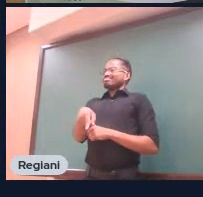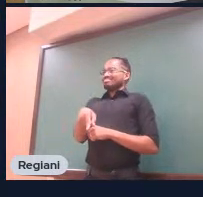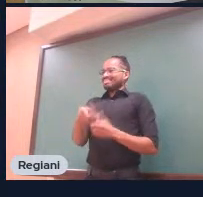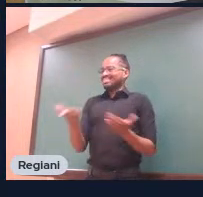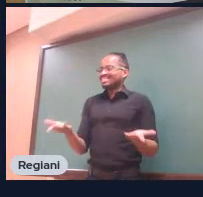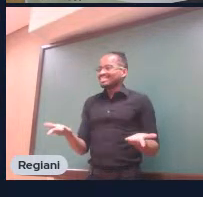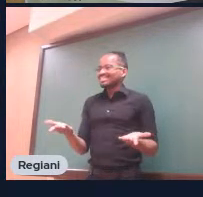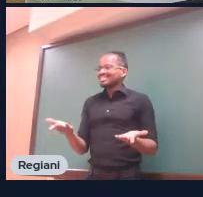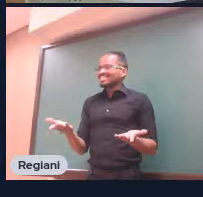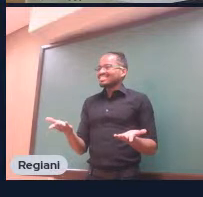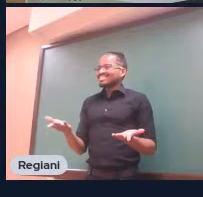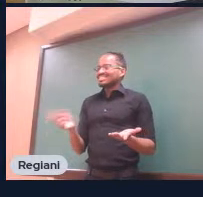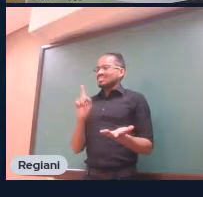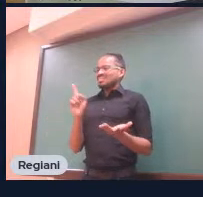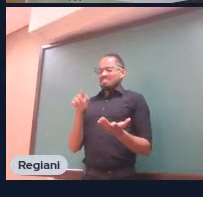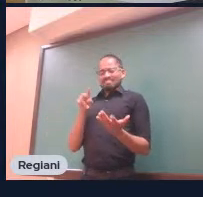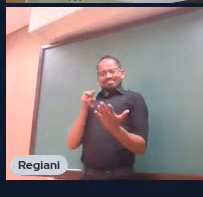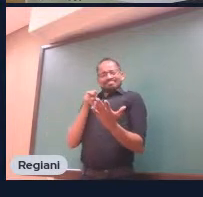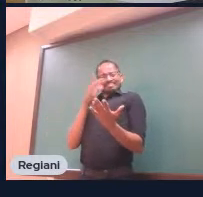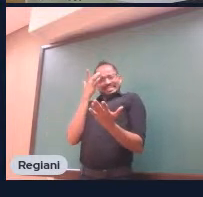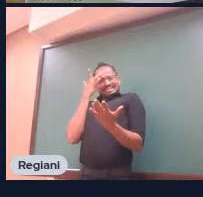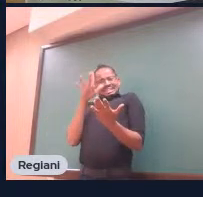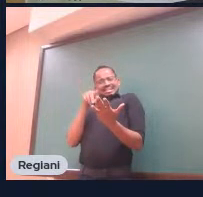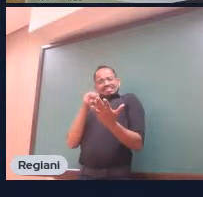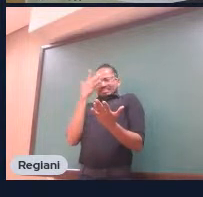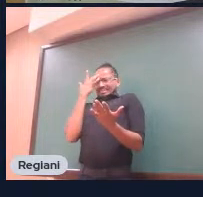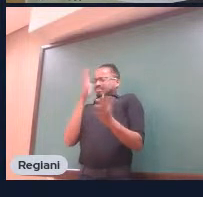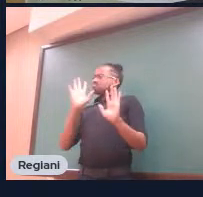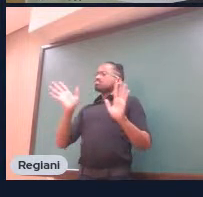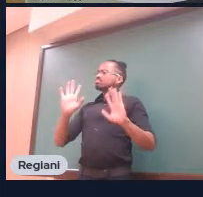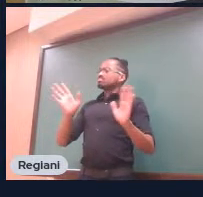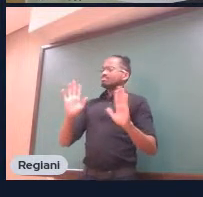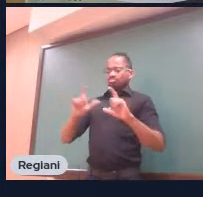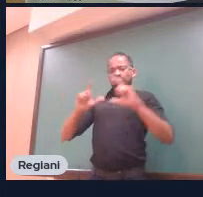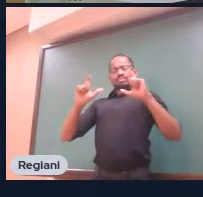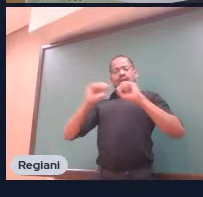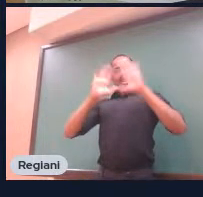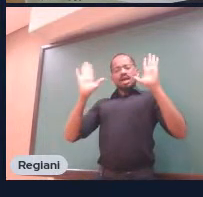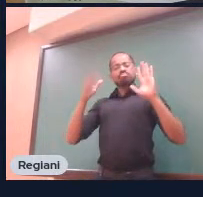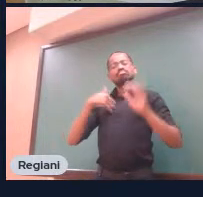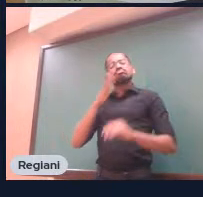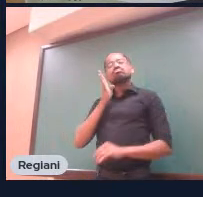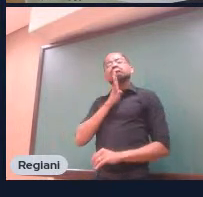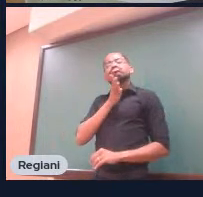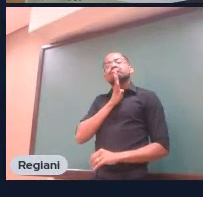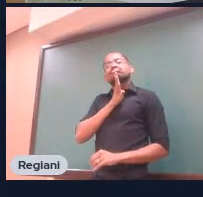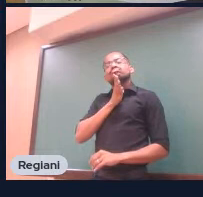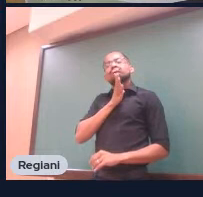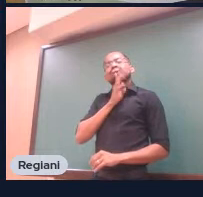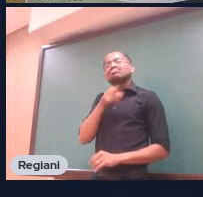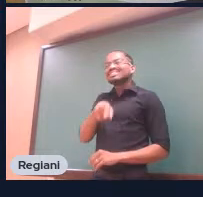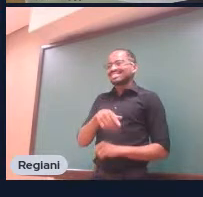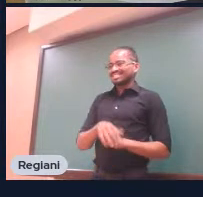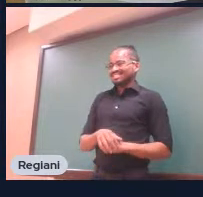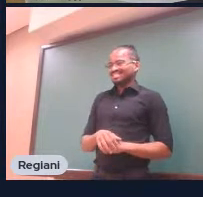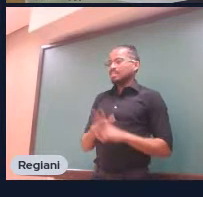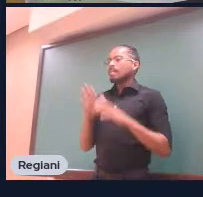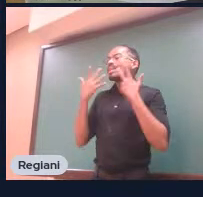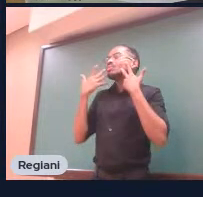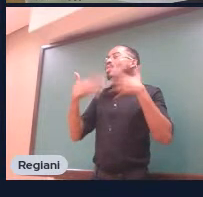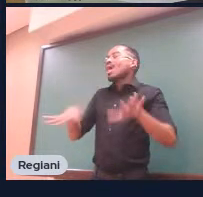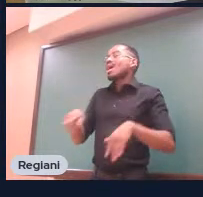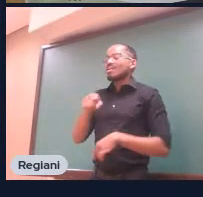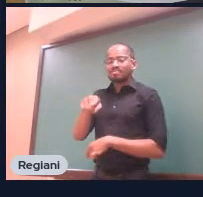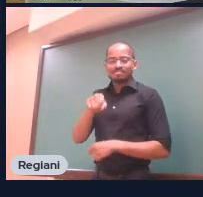que não seja entendido como exótico, uma coisa mais intuitiva, não é? Mais como é que a gente fala em inglês?